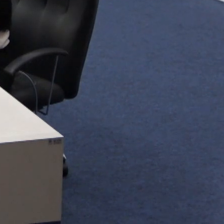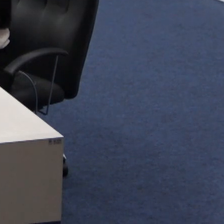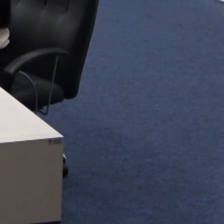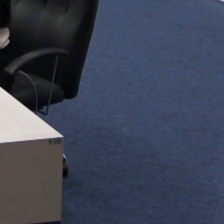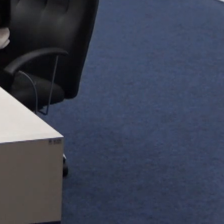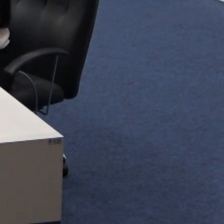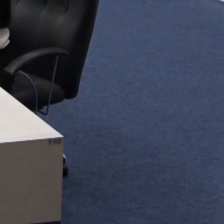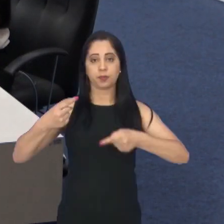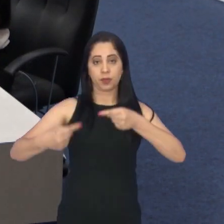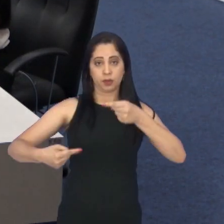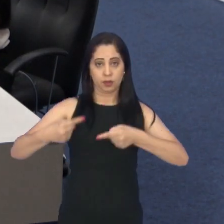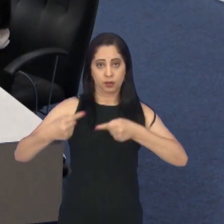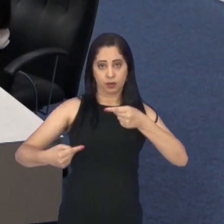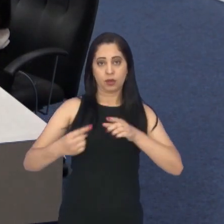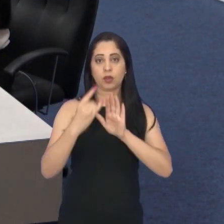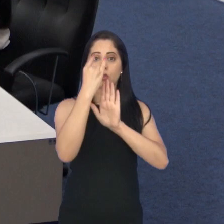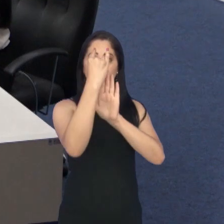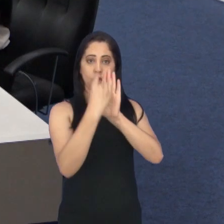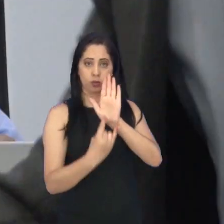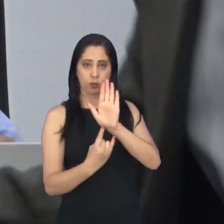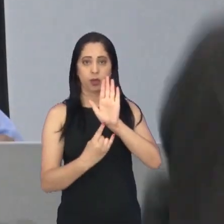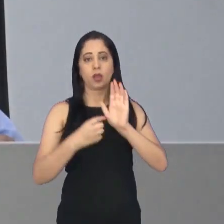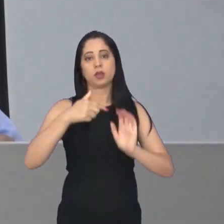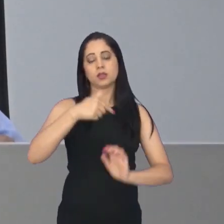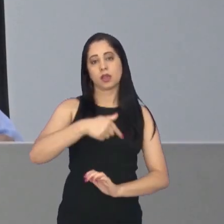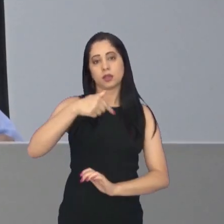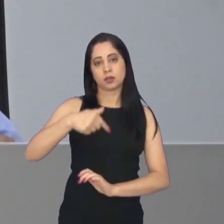Em discussão, o processo